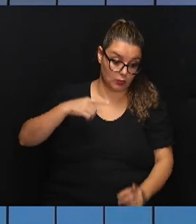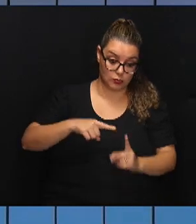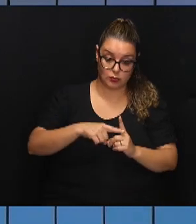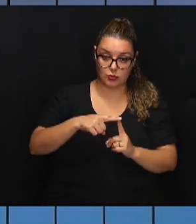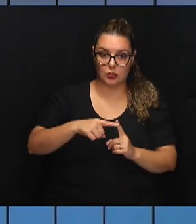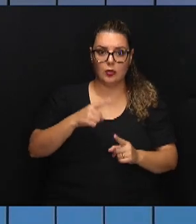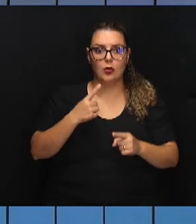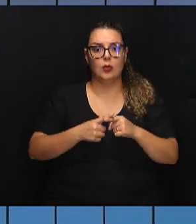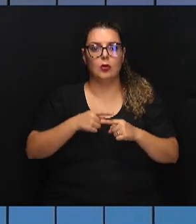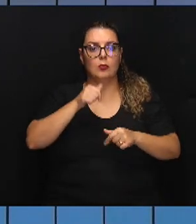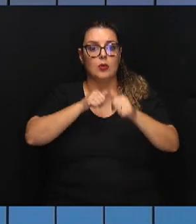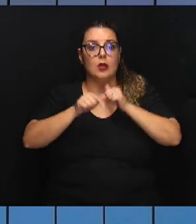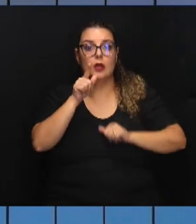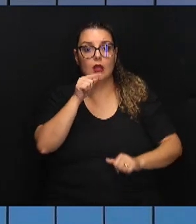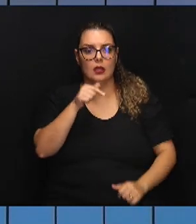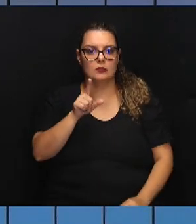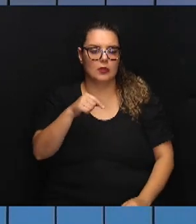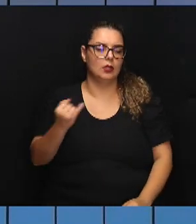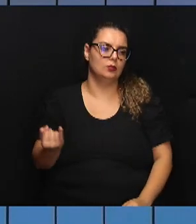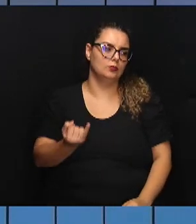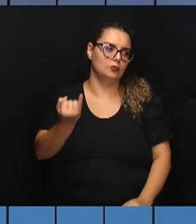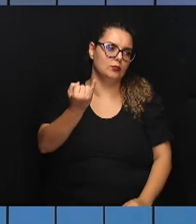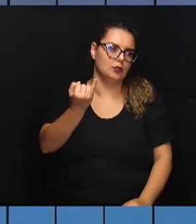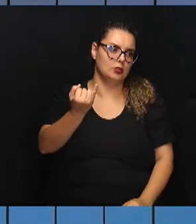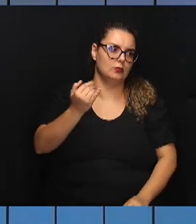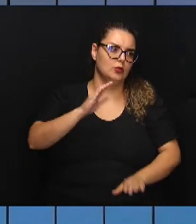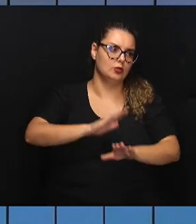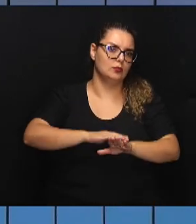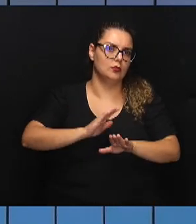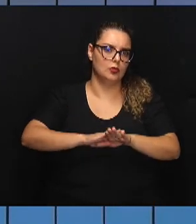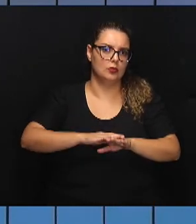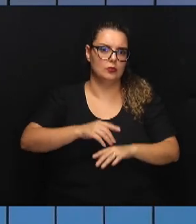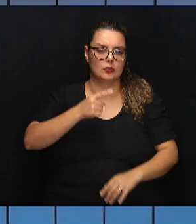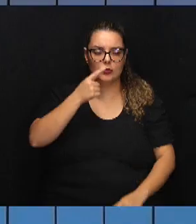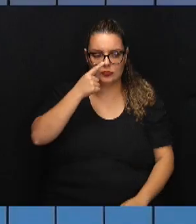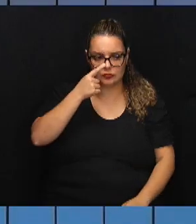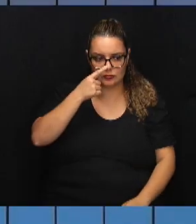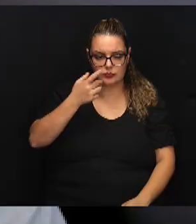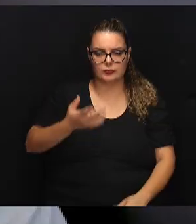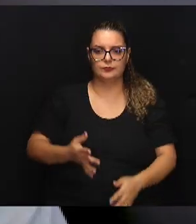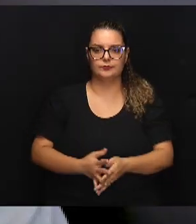beber bastante água é importante para o funcionamento do nariz?